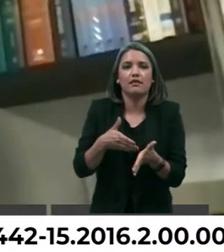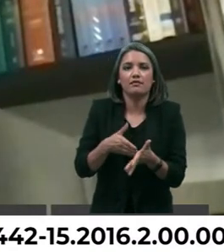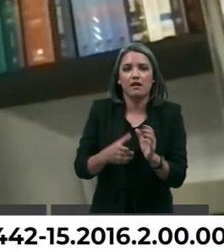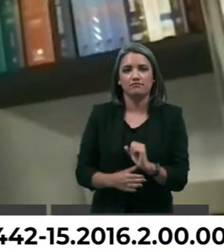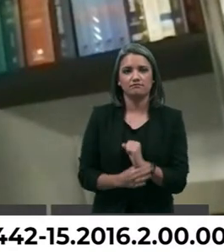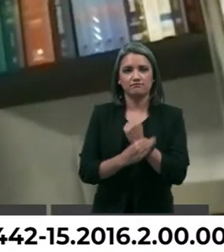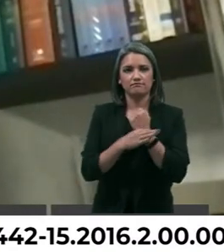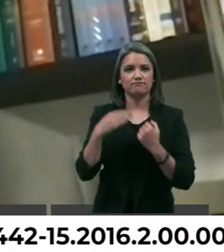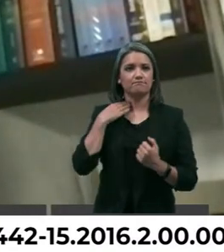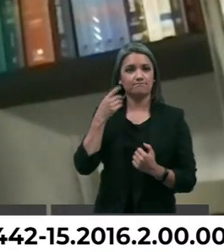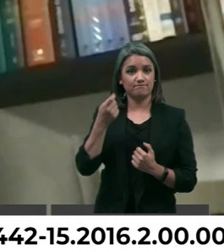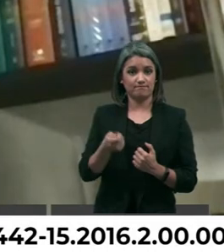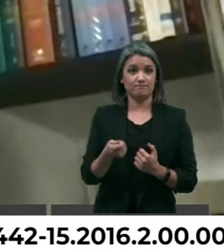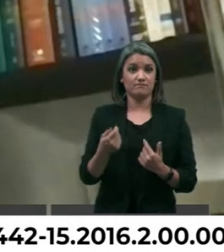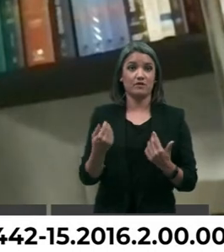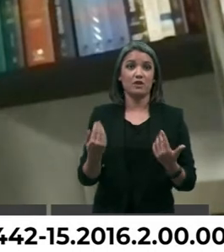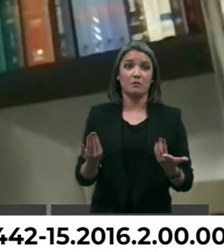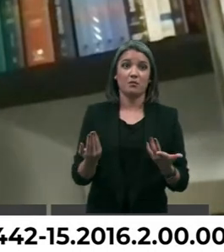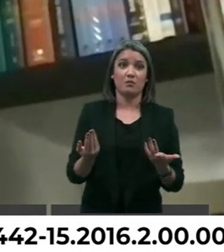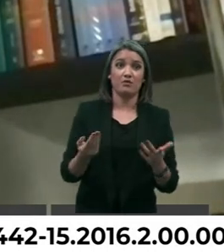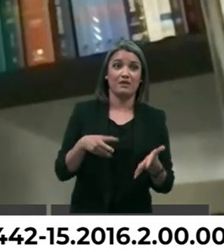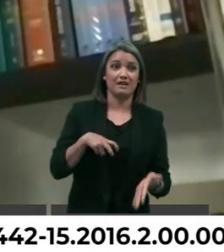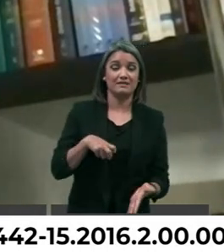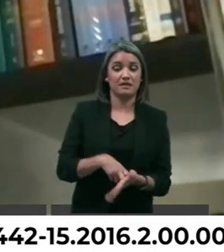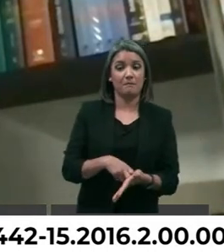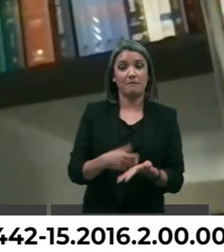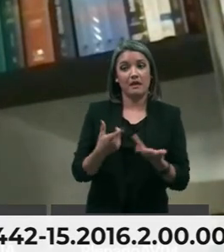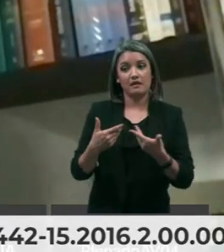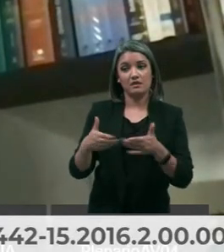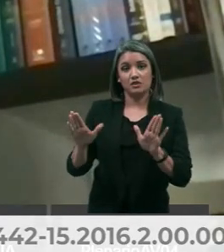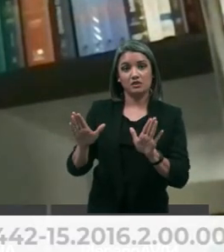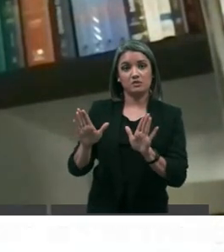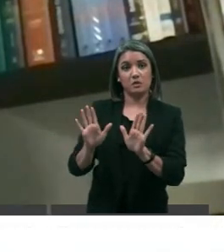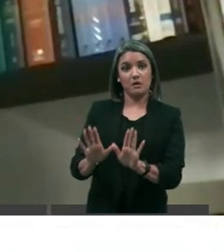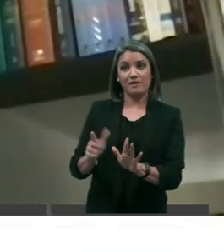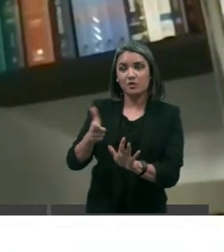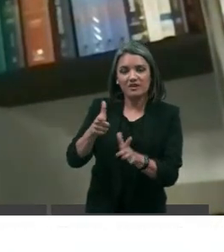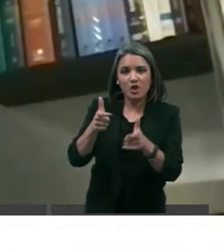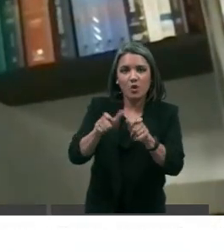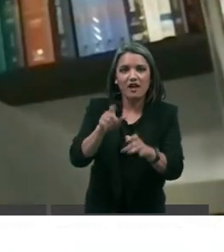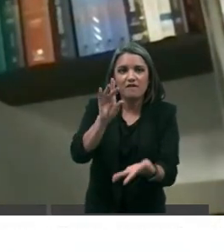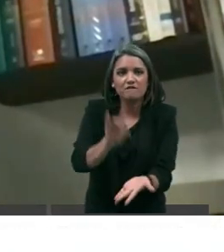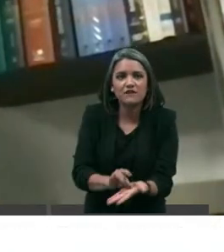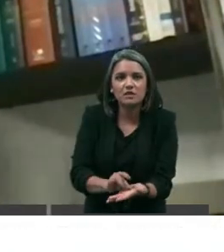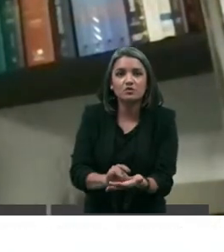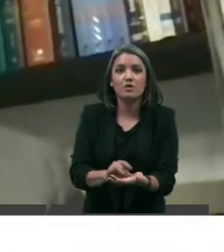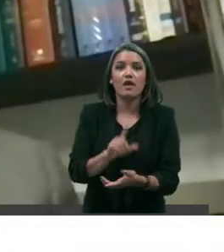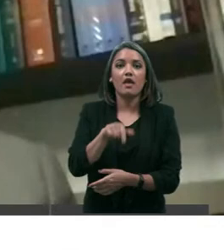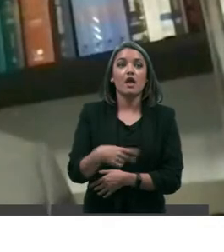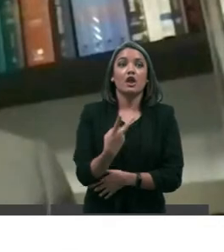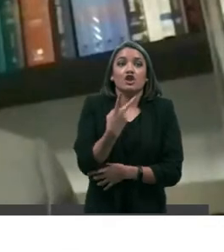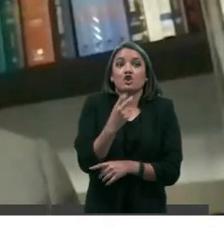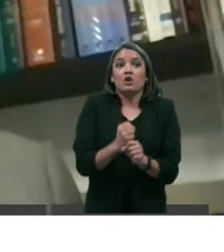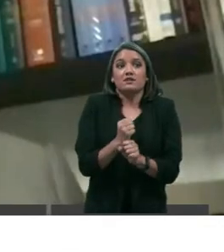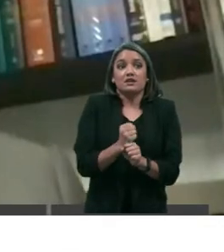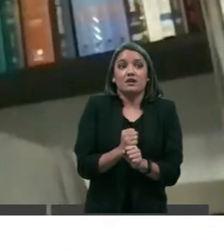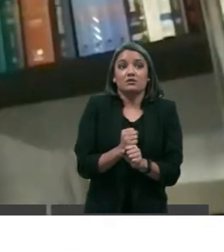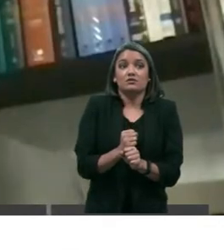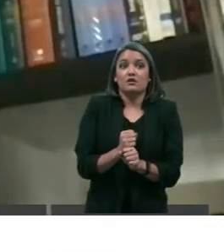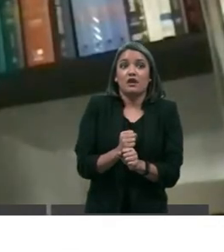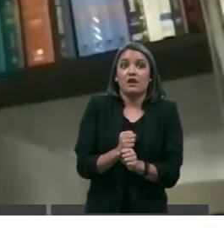Claro, a pena de disponibilidade é 2 anos. Ele já cumpriu 15 vezes a pena.